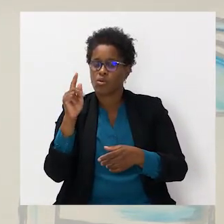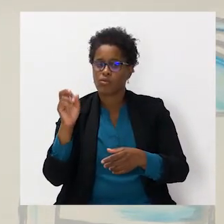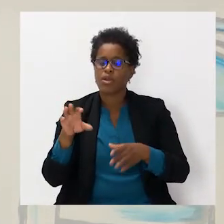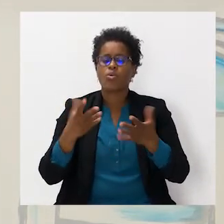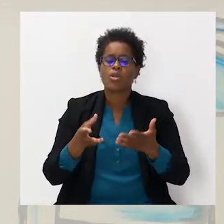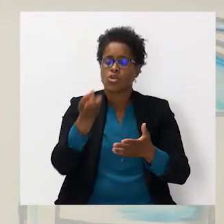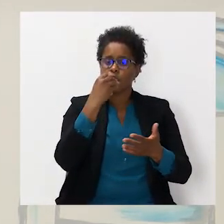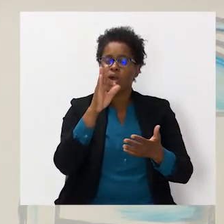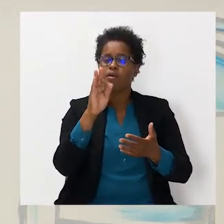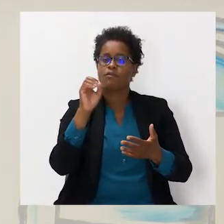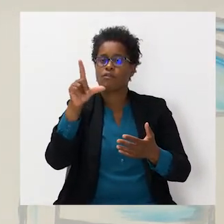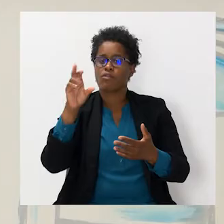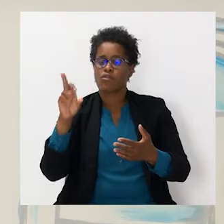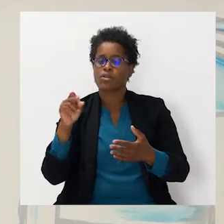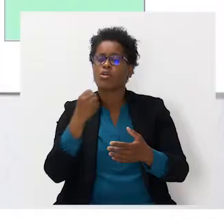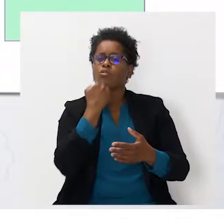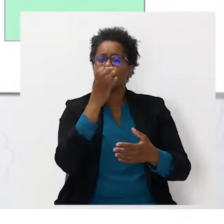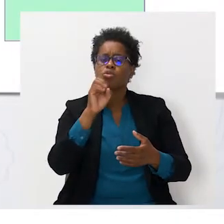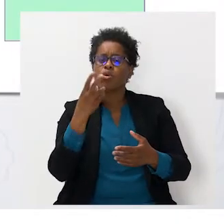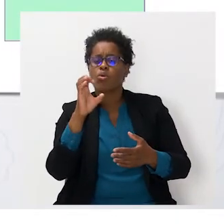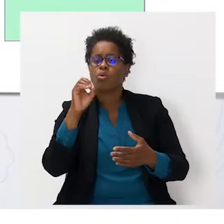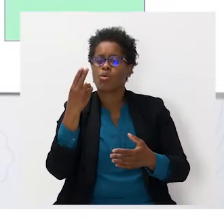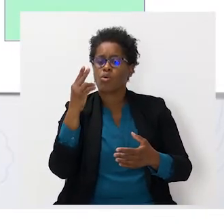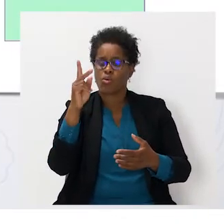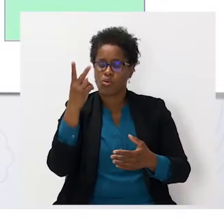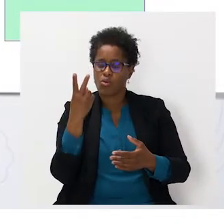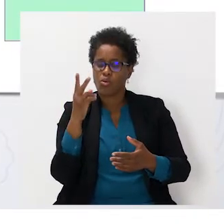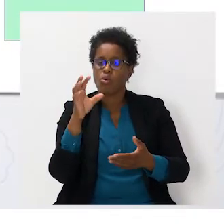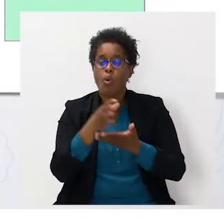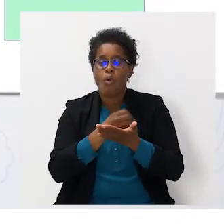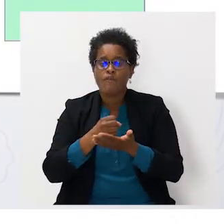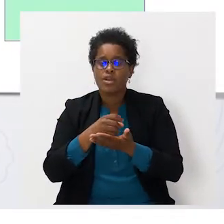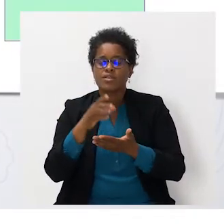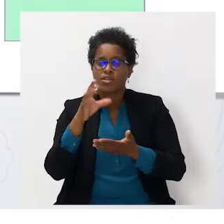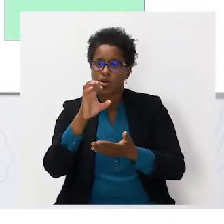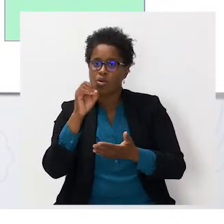a folha? O fruto ou couve? Couve,